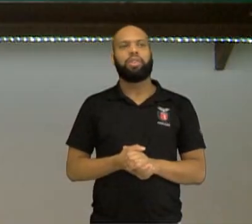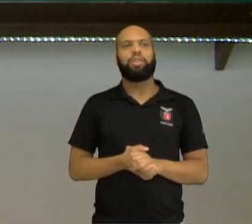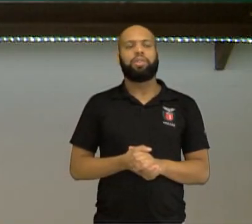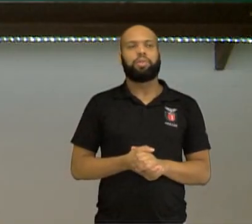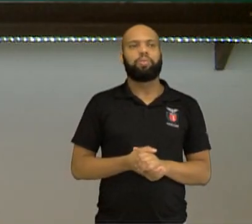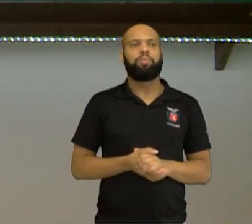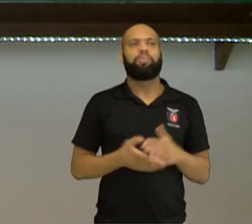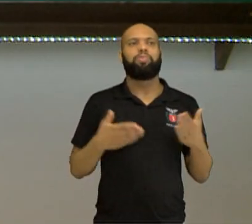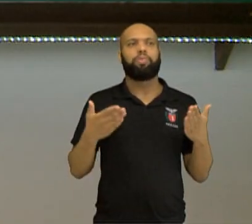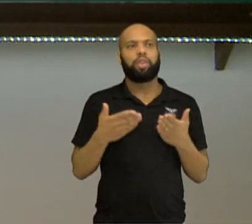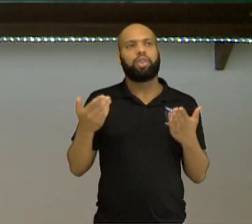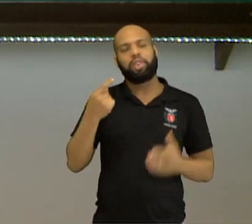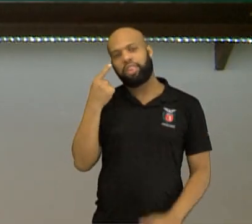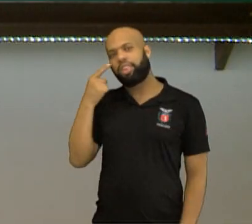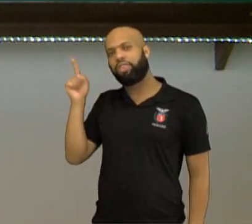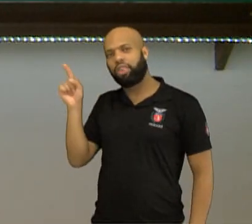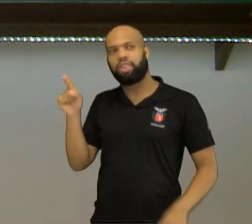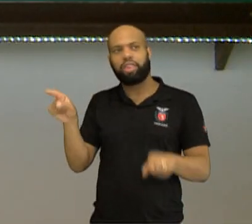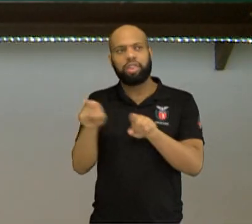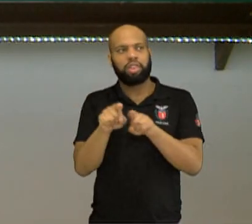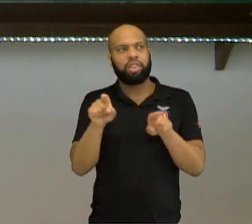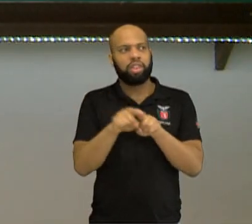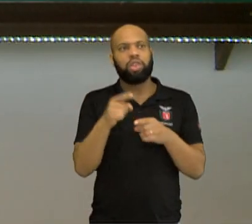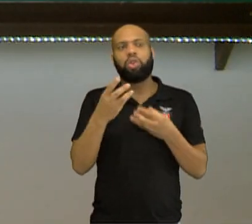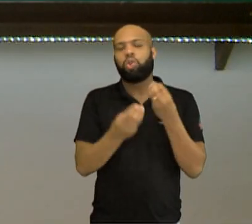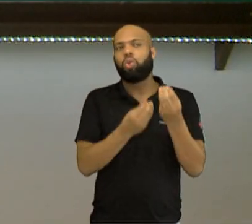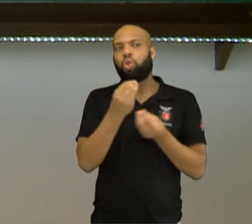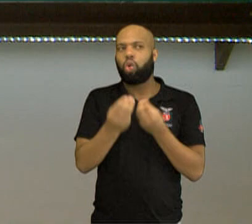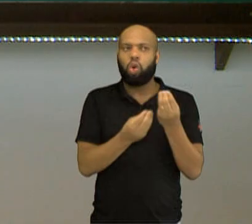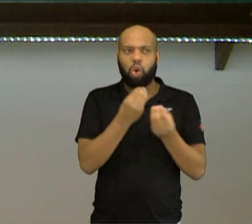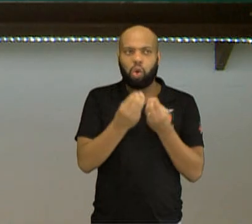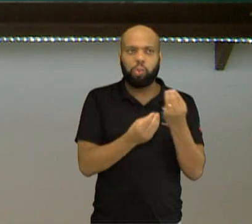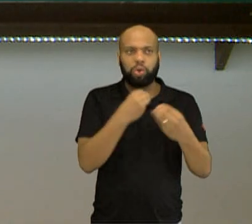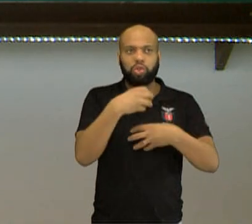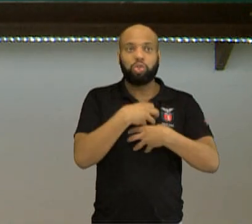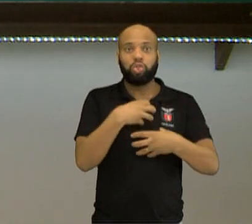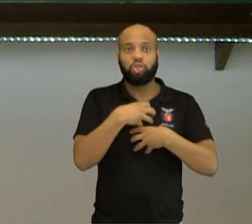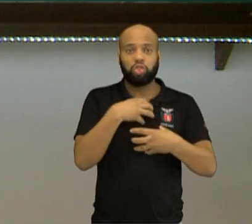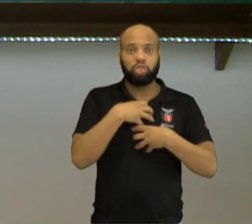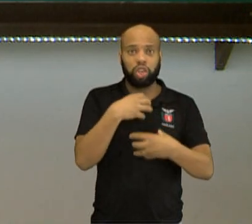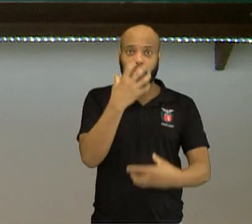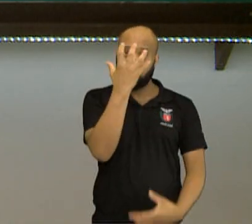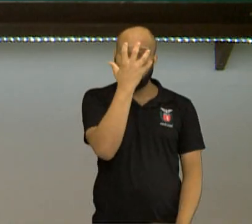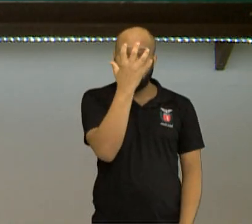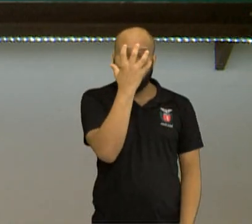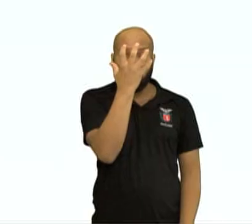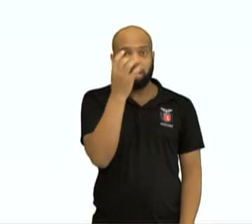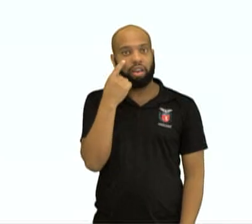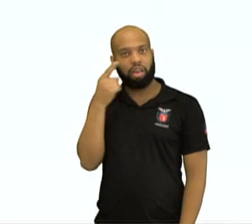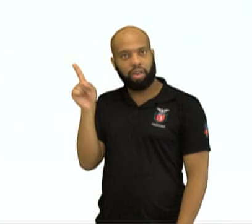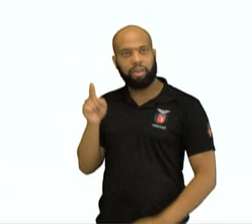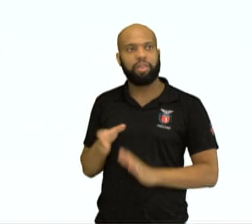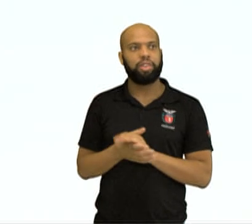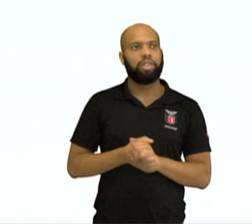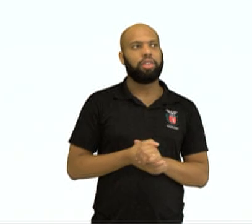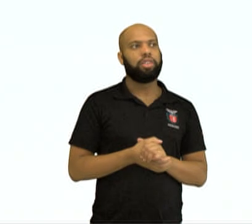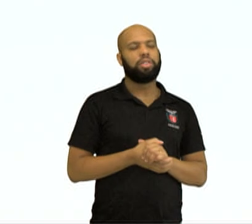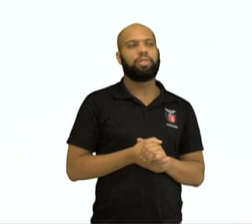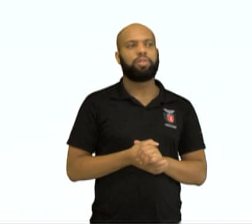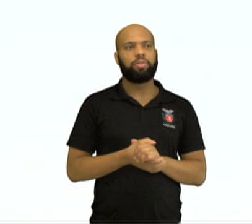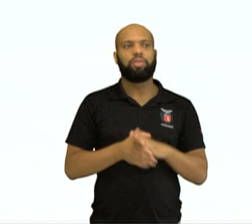Então, vamos olhar um pouquinho como eram essas máscaras, né? Você vê